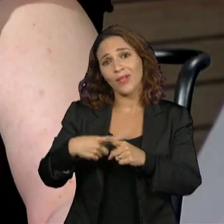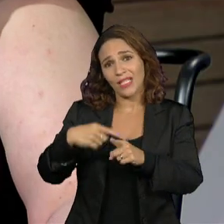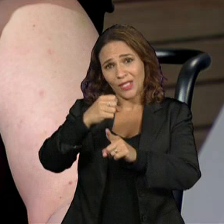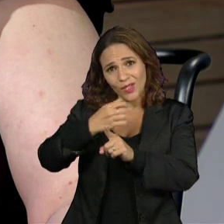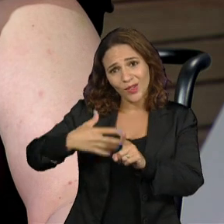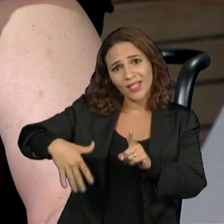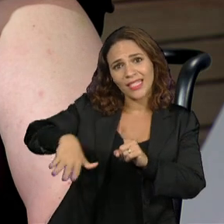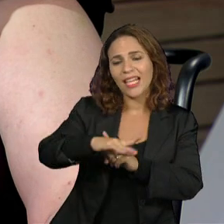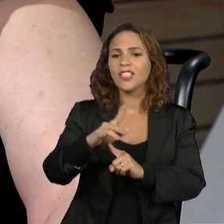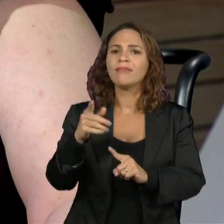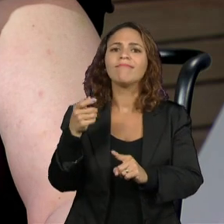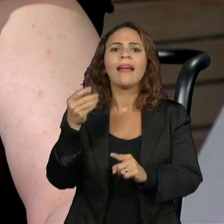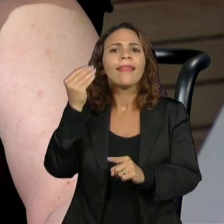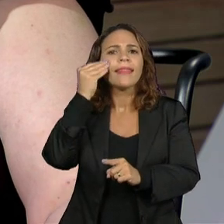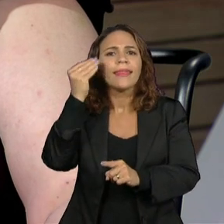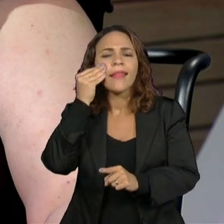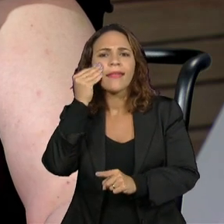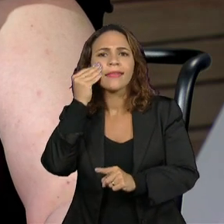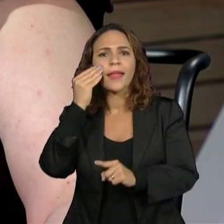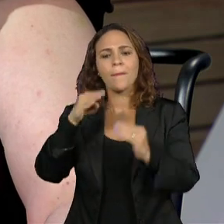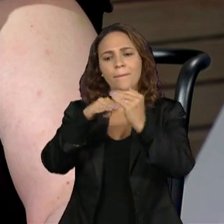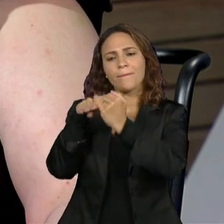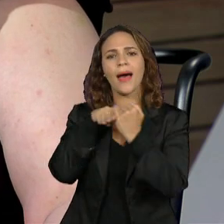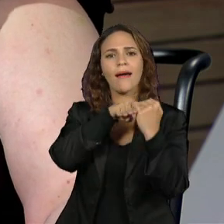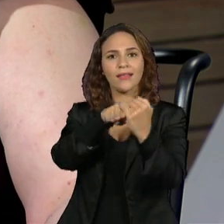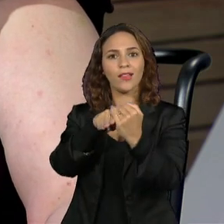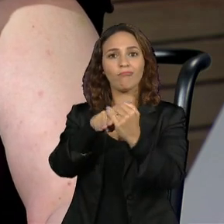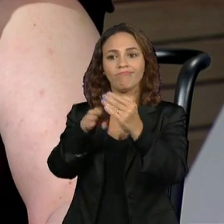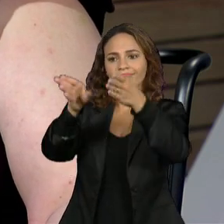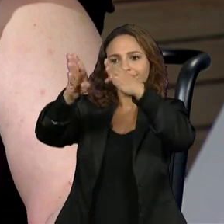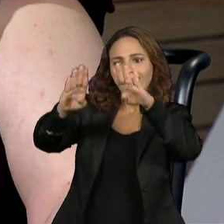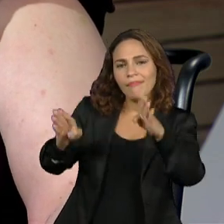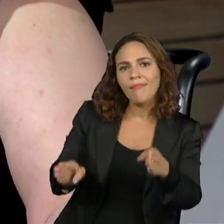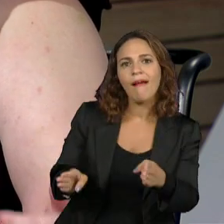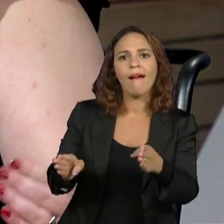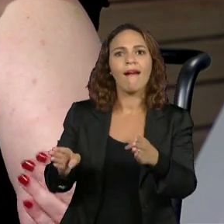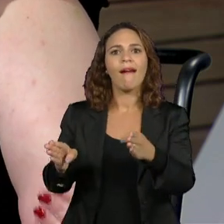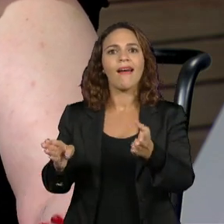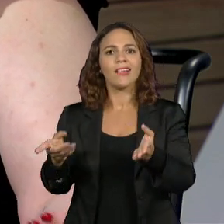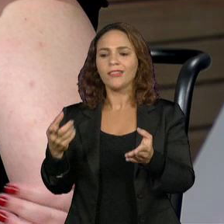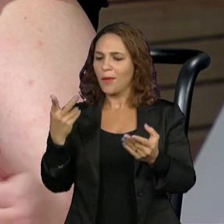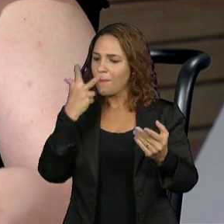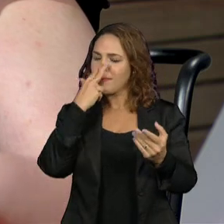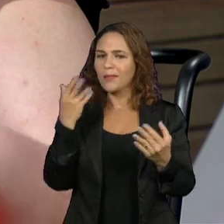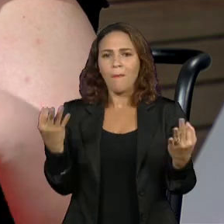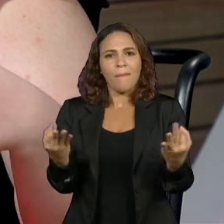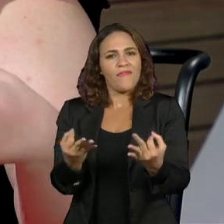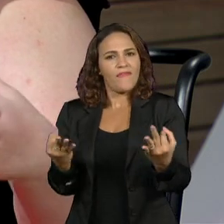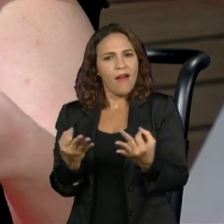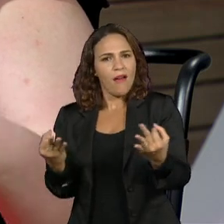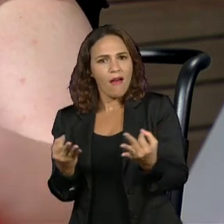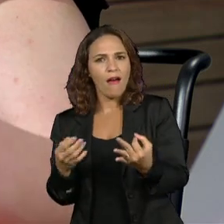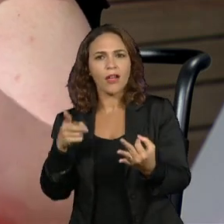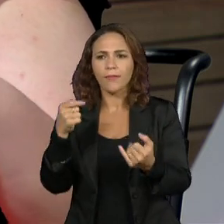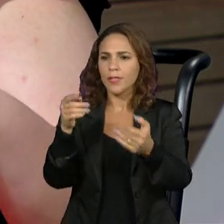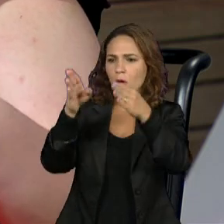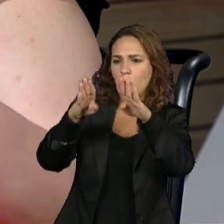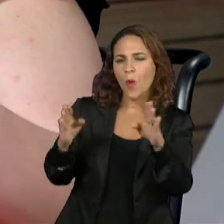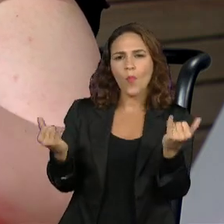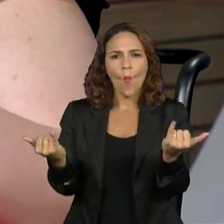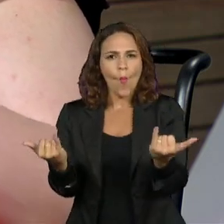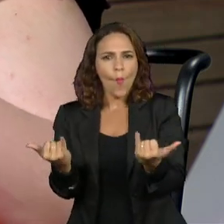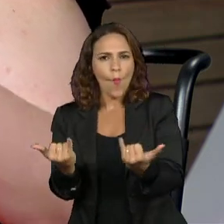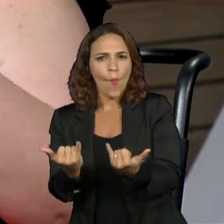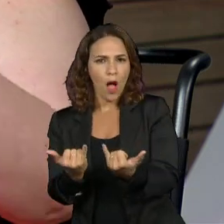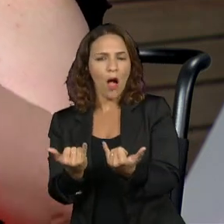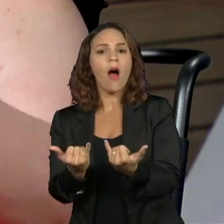pressão estética, né? Eu acho que principalmente dessa construção, né, do corpo ideal, do que é você ter um corpo magro,